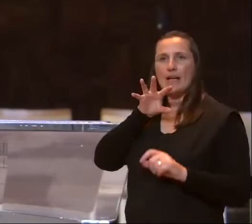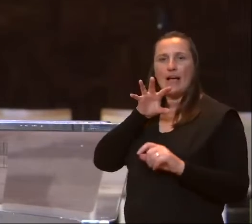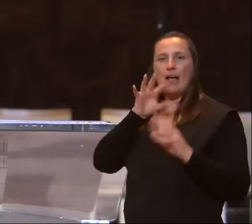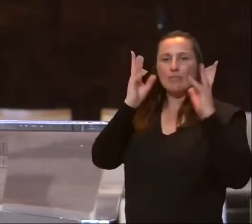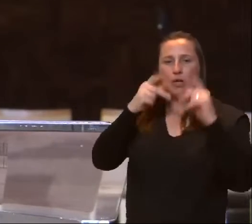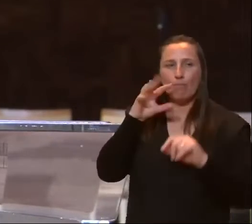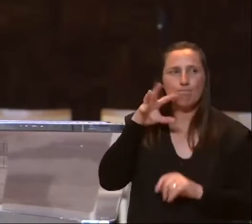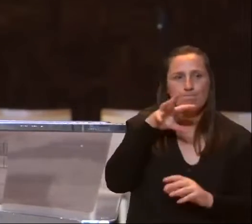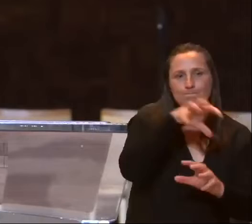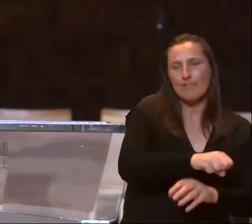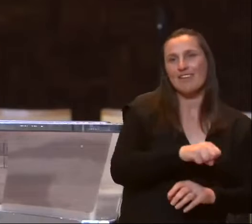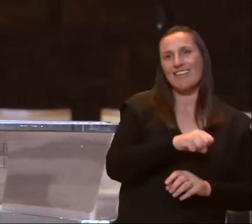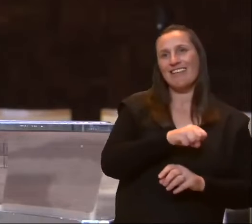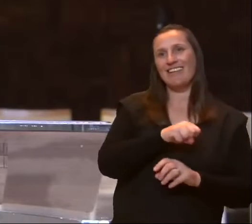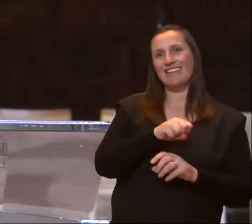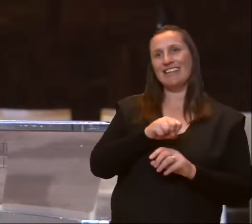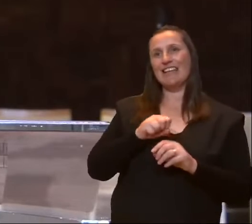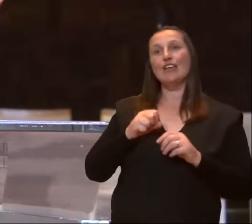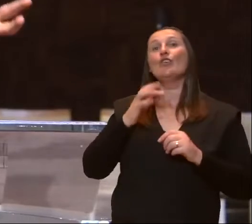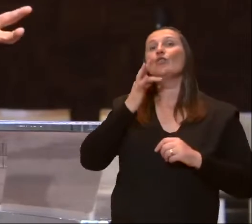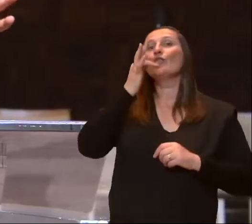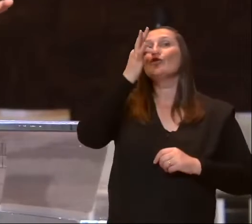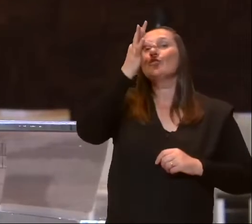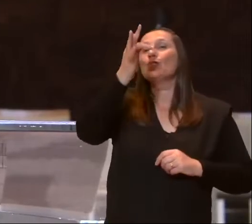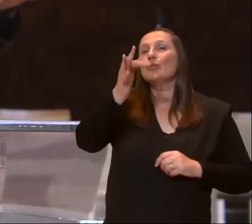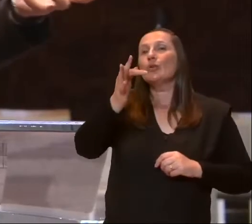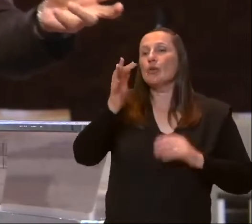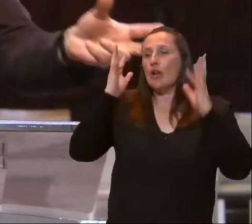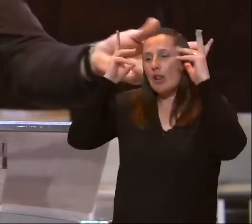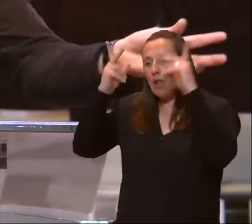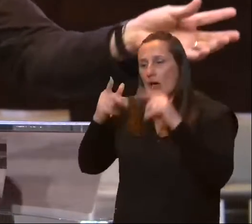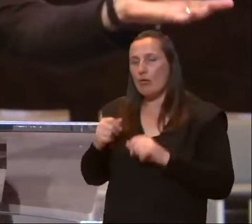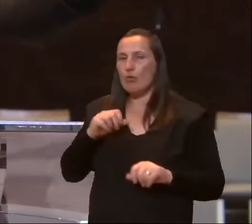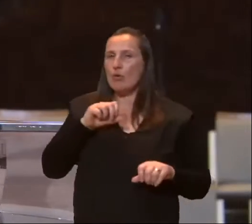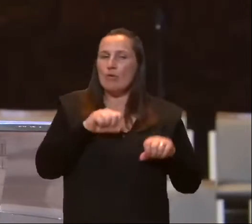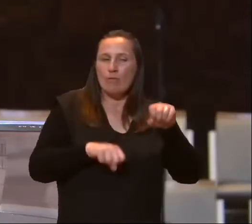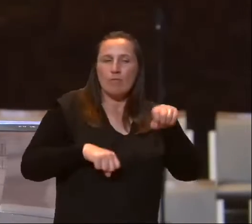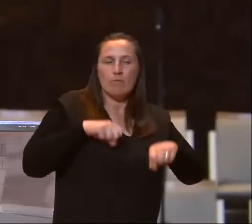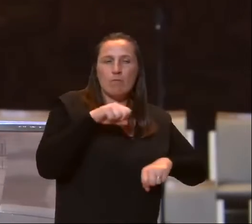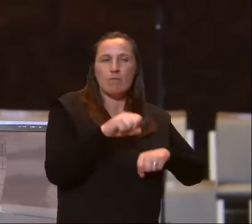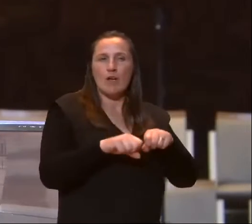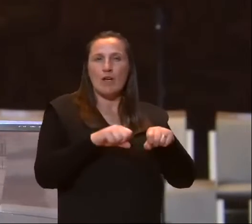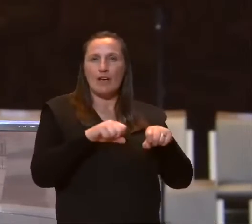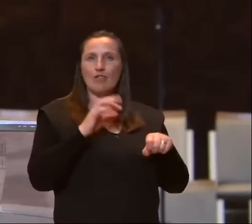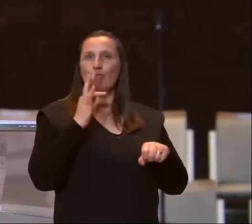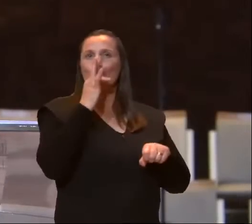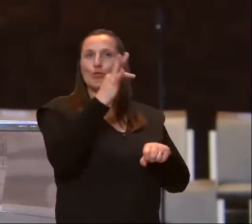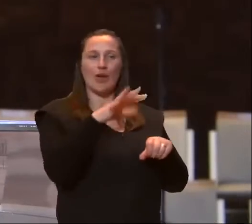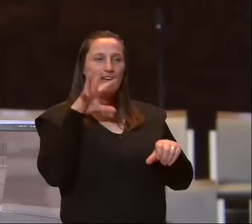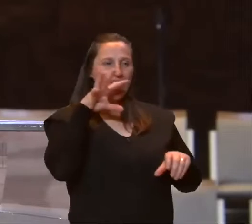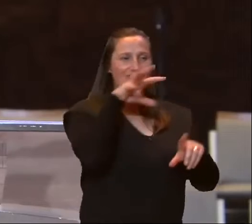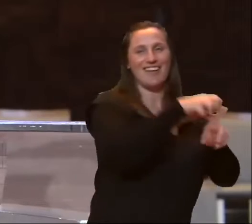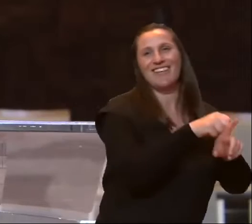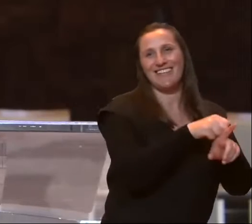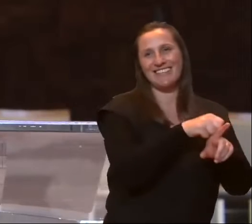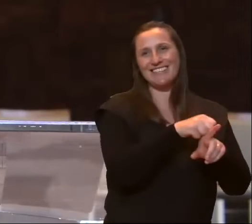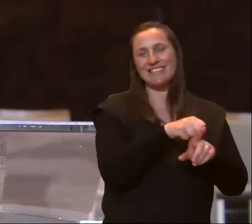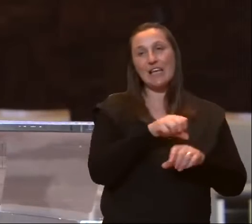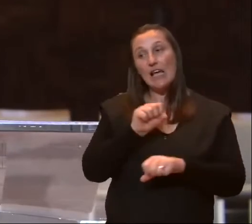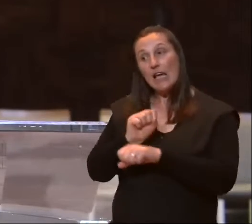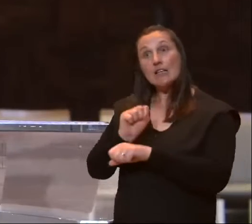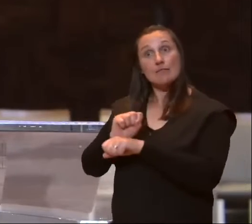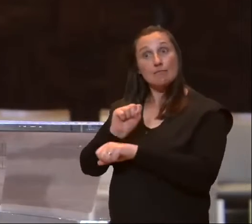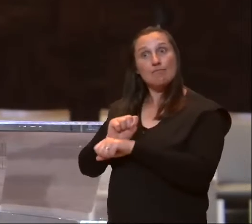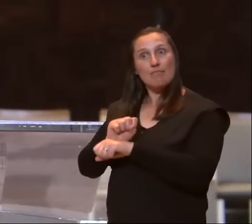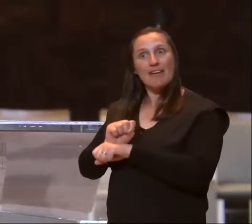virar sozinha. E ele vai falar de um leão que ela preparou, quando ficou pronto, ele foi levado embora. A espera dela virou